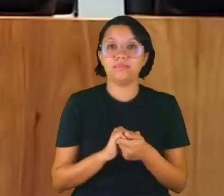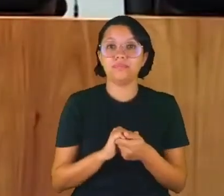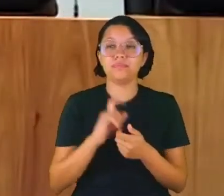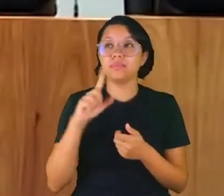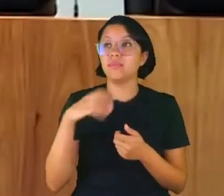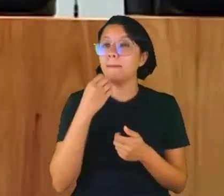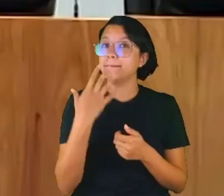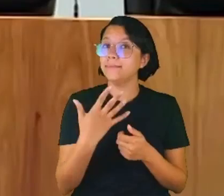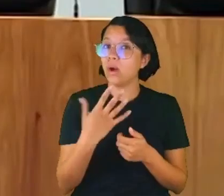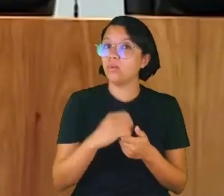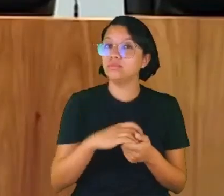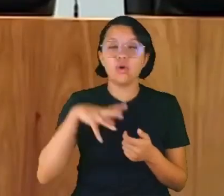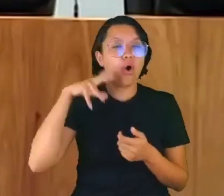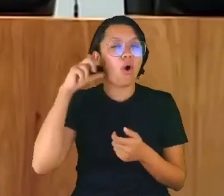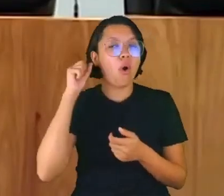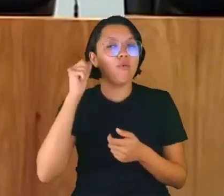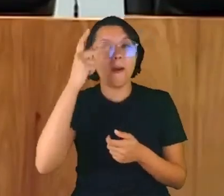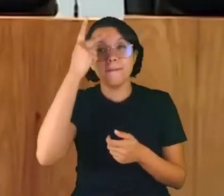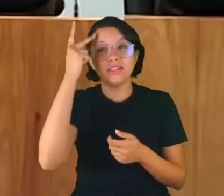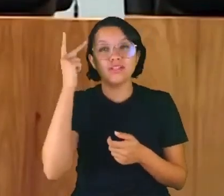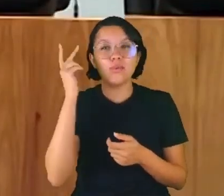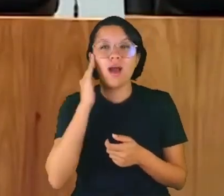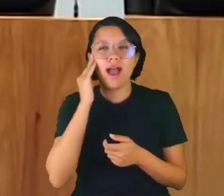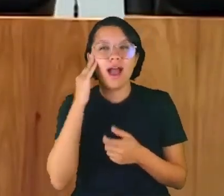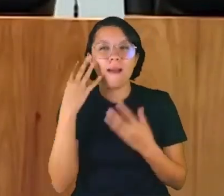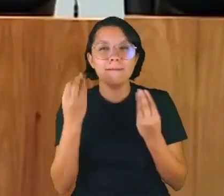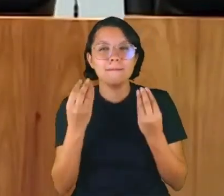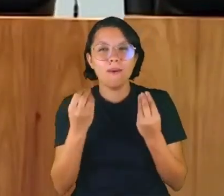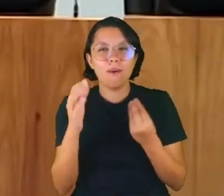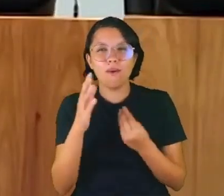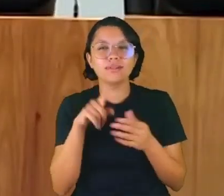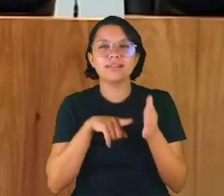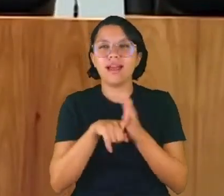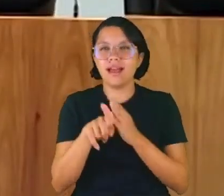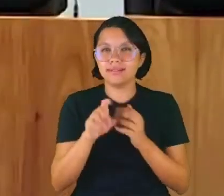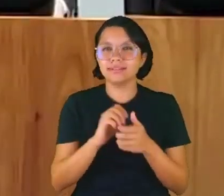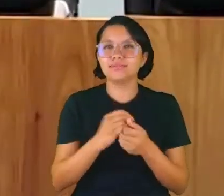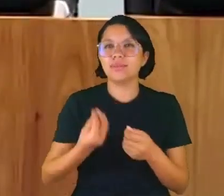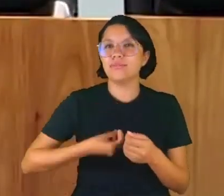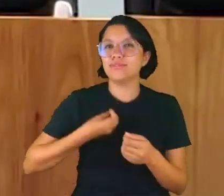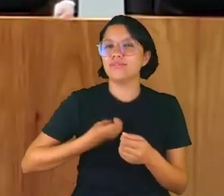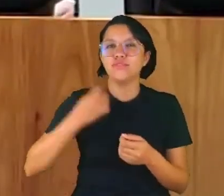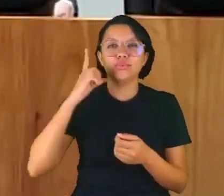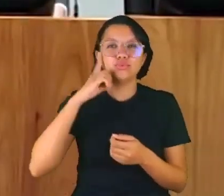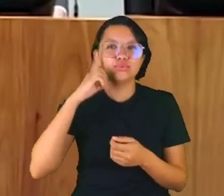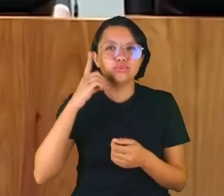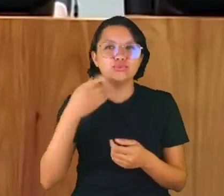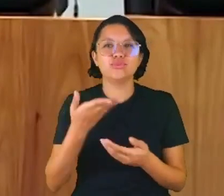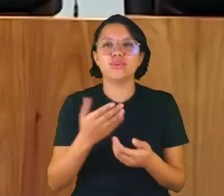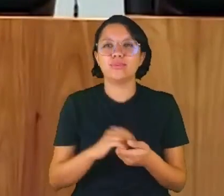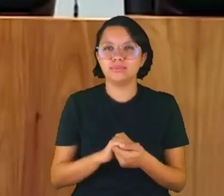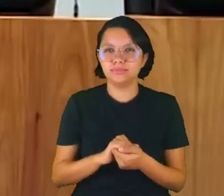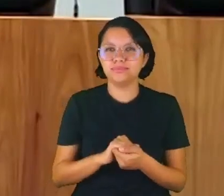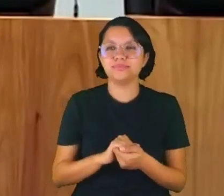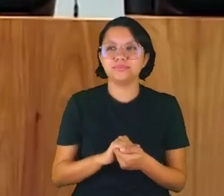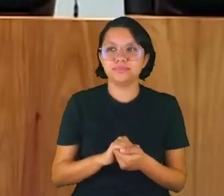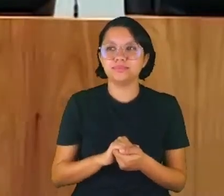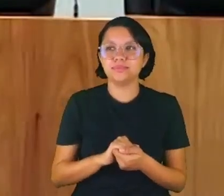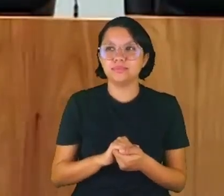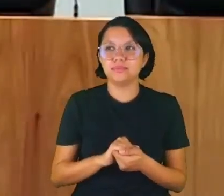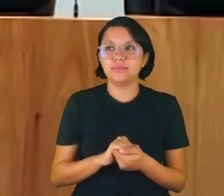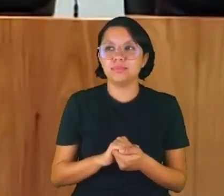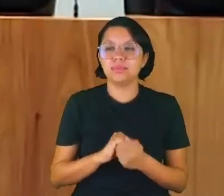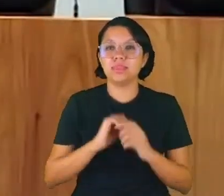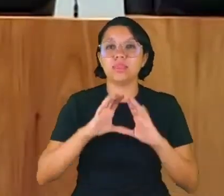ser muito bom ouvir quem entende muito dessa questão, que está lá vivendo todos os dias isso.